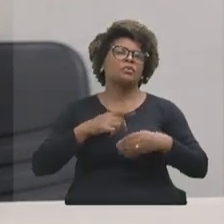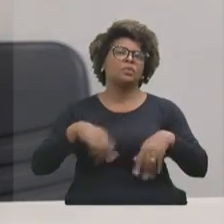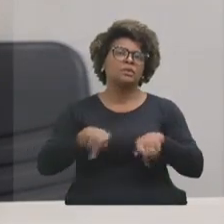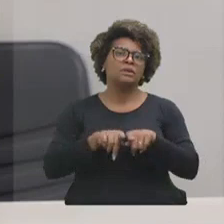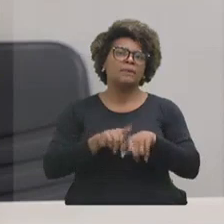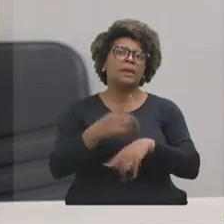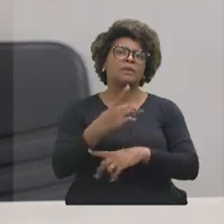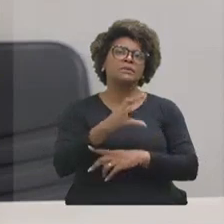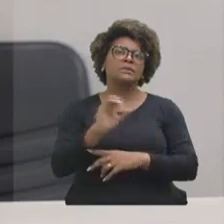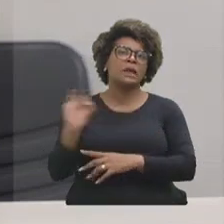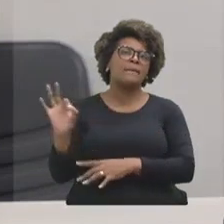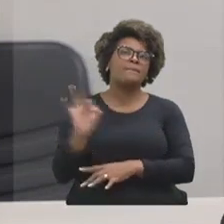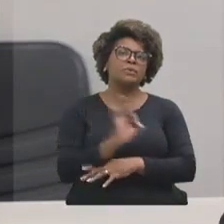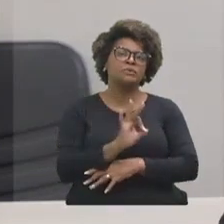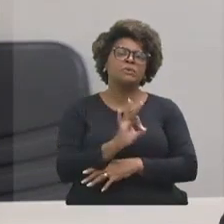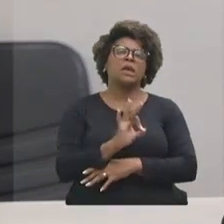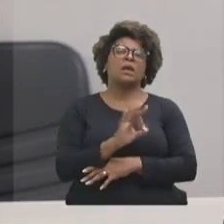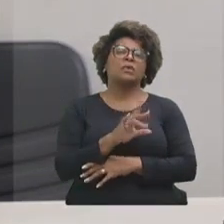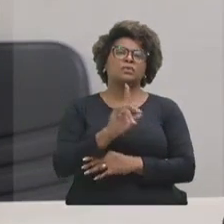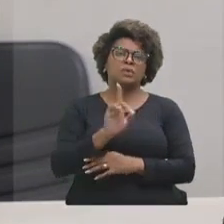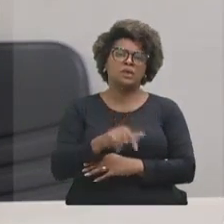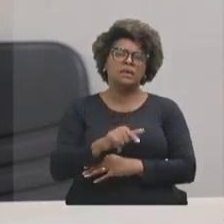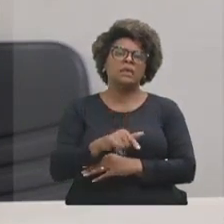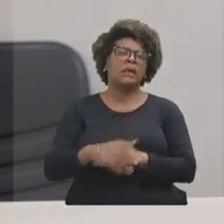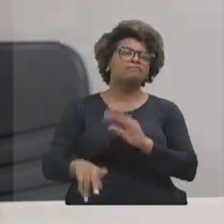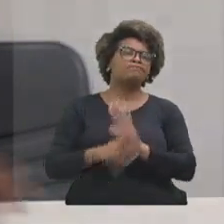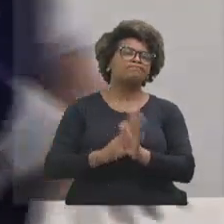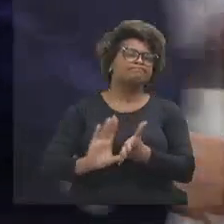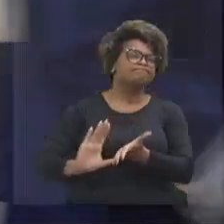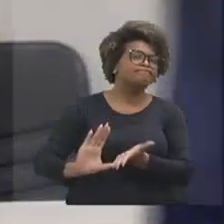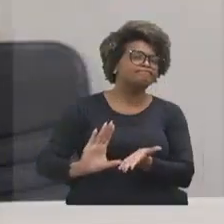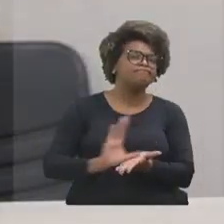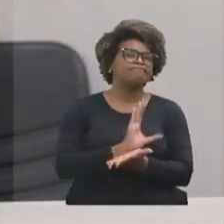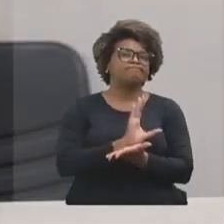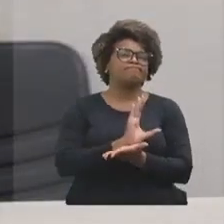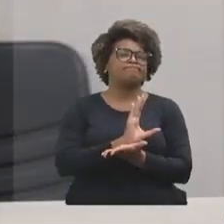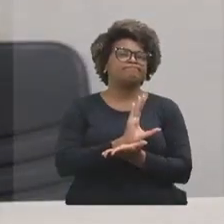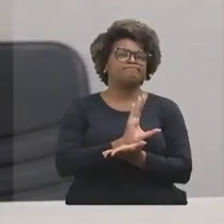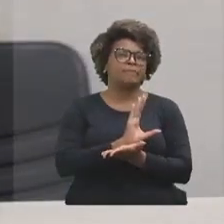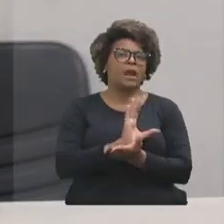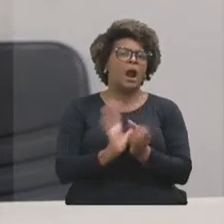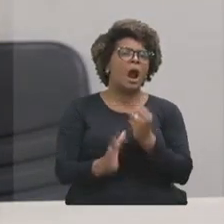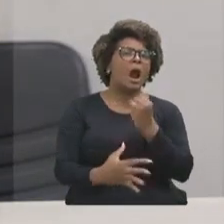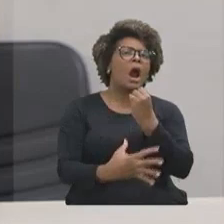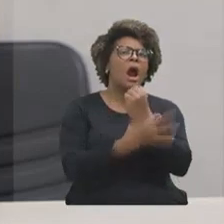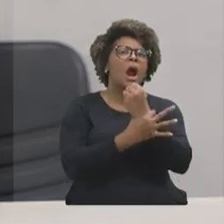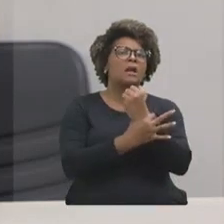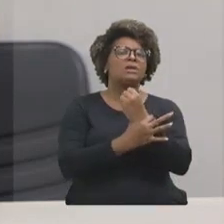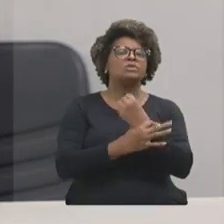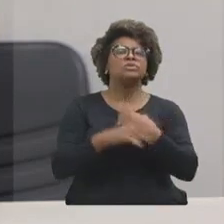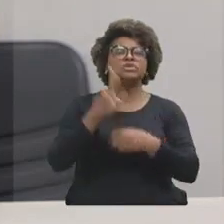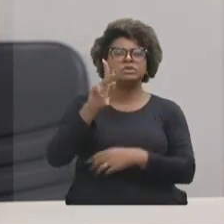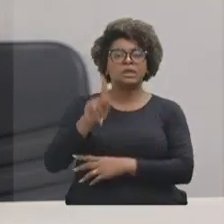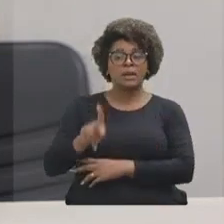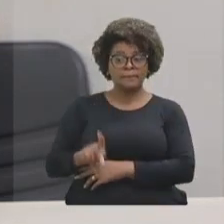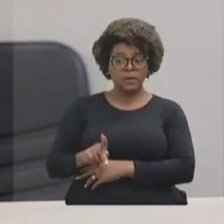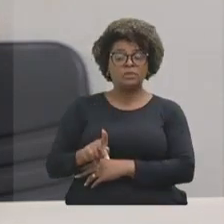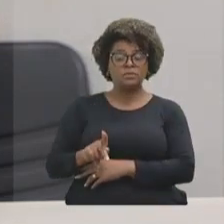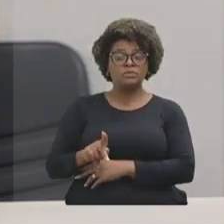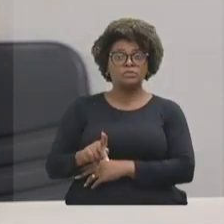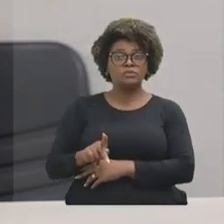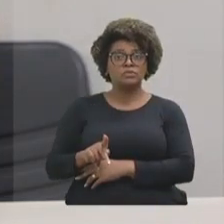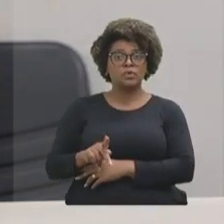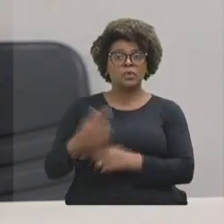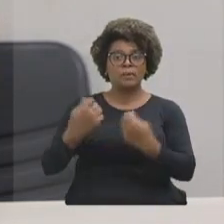cobertor de 100% que faz parte do nosso investimento a gente garantir que o paciente a partir do